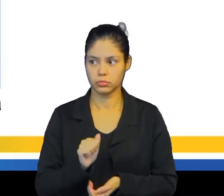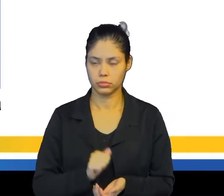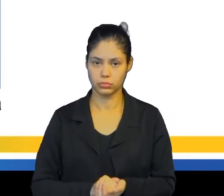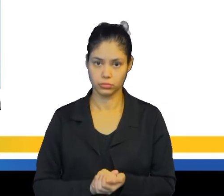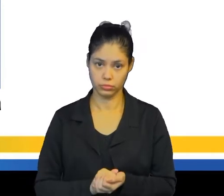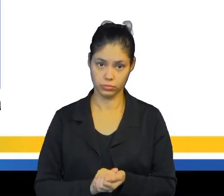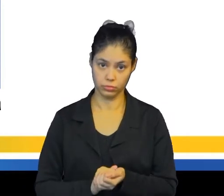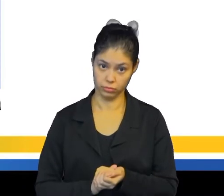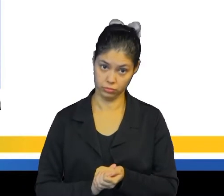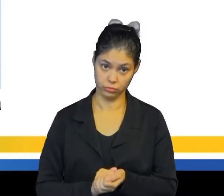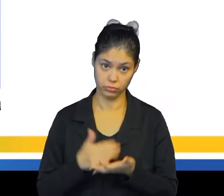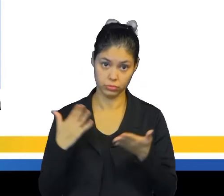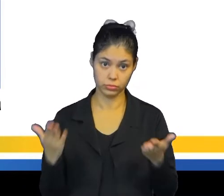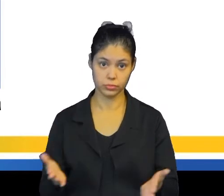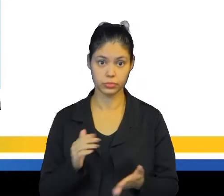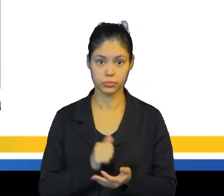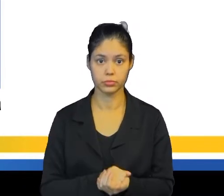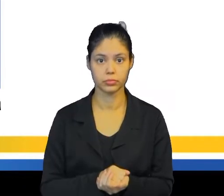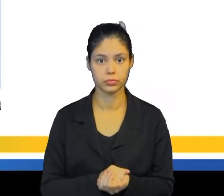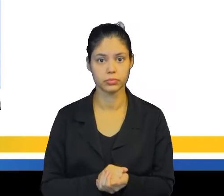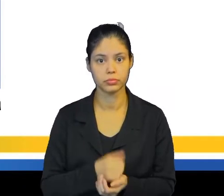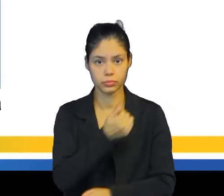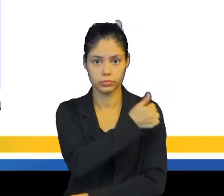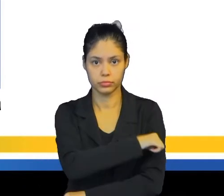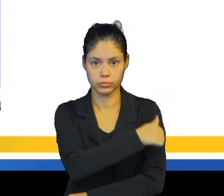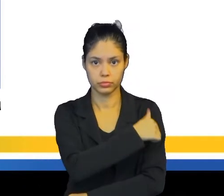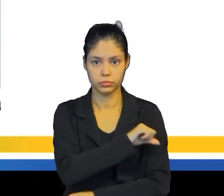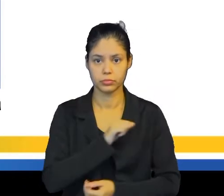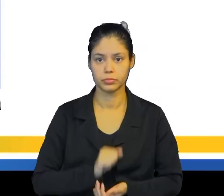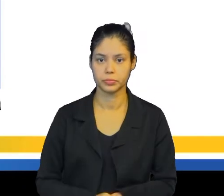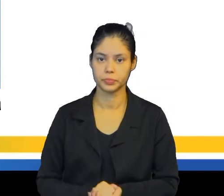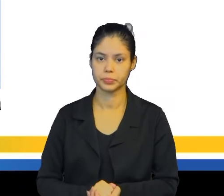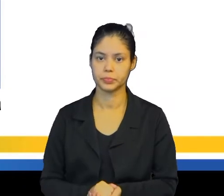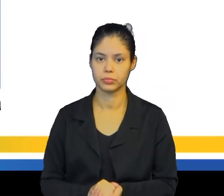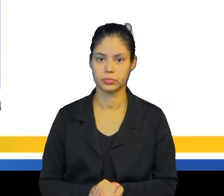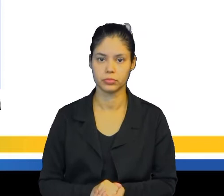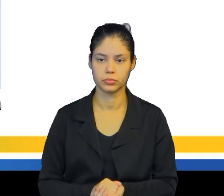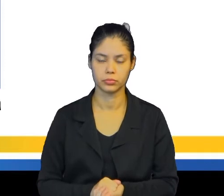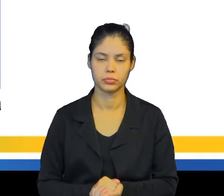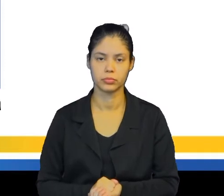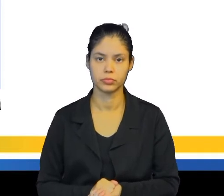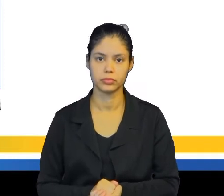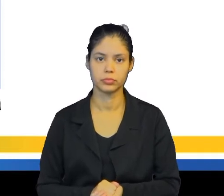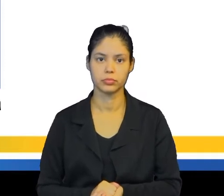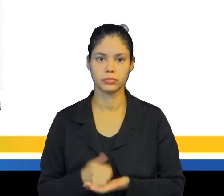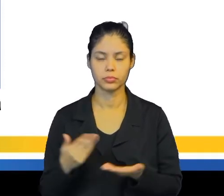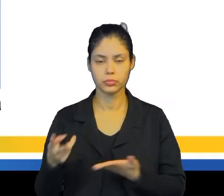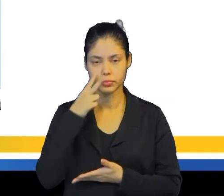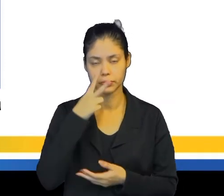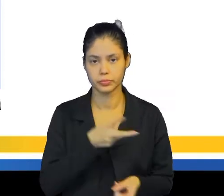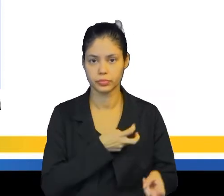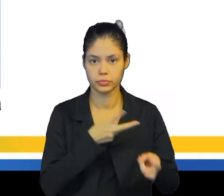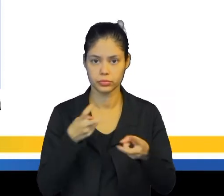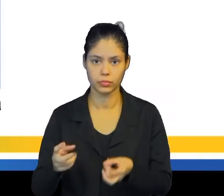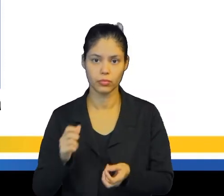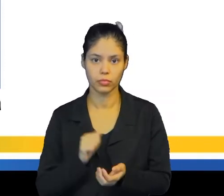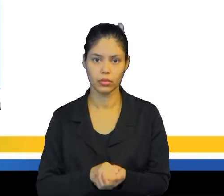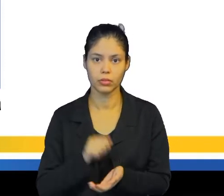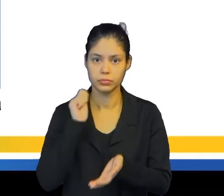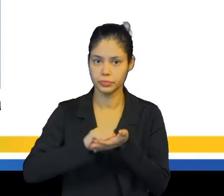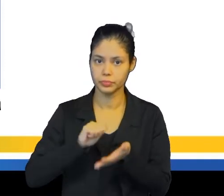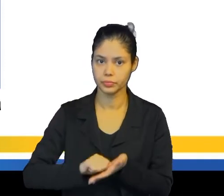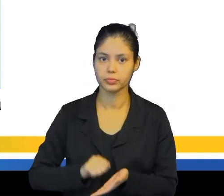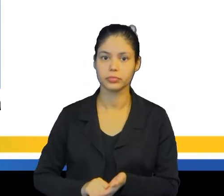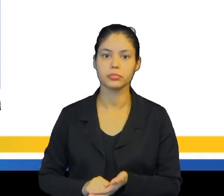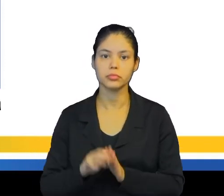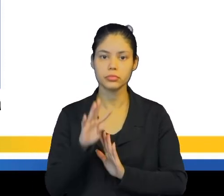da Silveira, pessoal. Ela é enfermeira e terapeuta holística, né? E aí nós observamos que ela